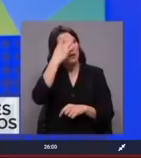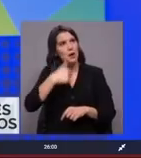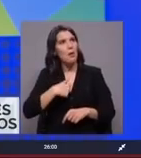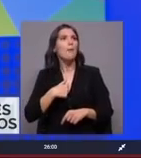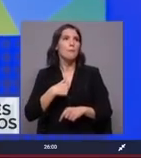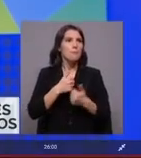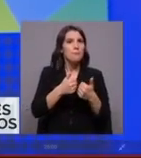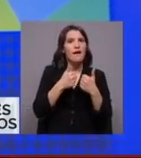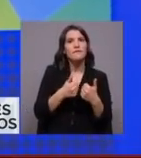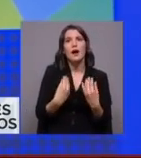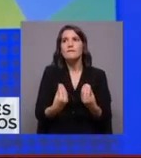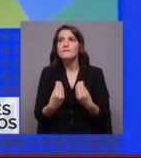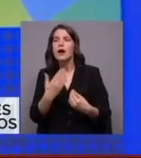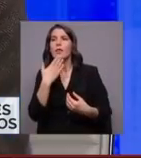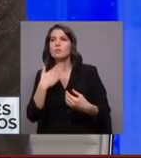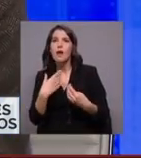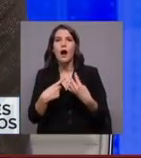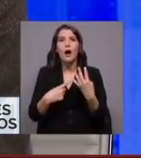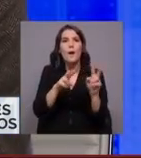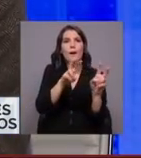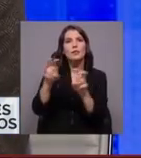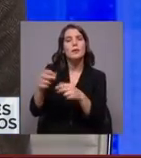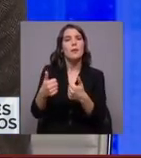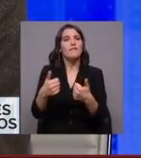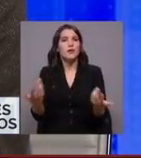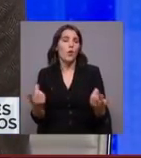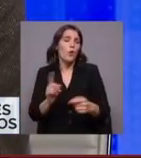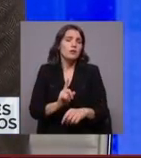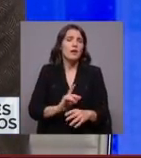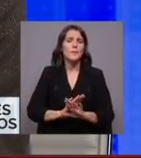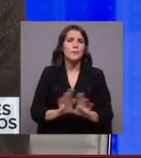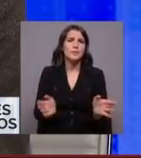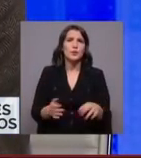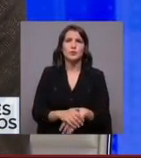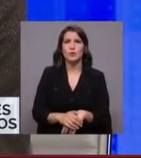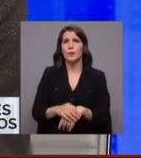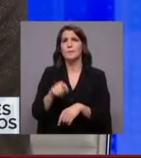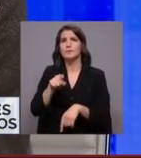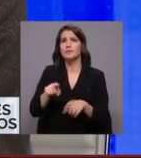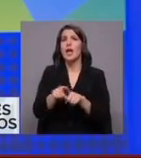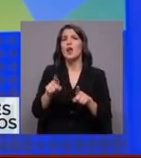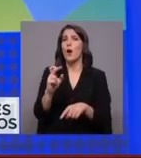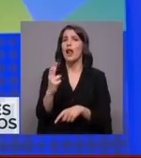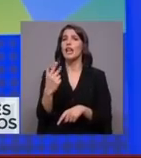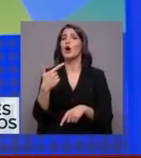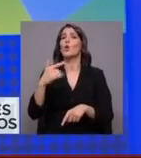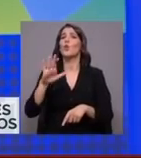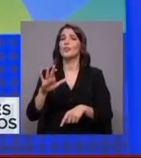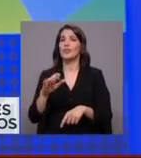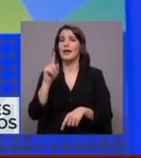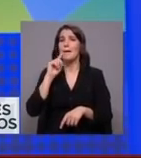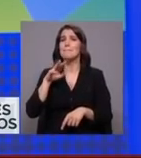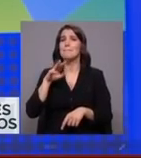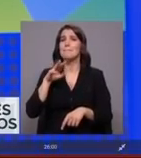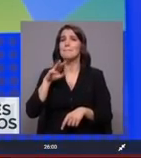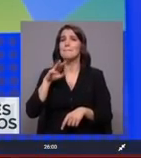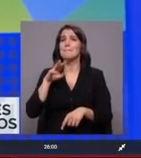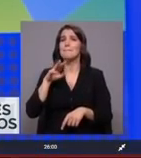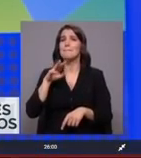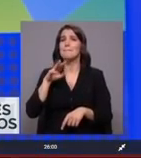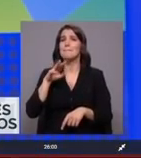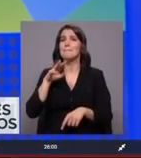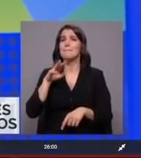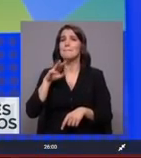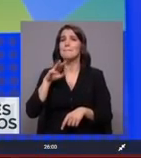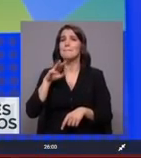ponto de vista também o que é feijão doença escadas acho que ele atravessa ela não quero tomar leva pelo caminho mais verdade a direita vamos o produtor